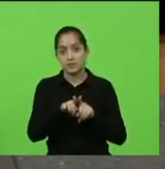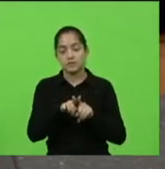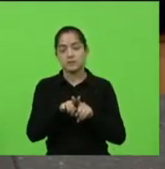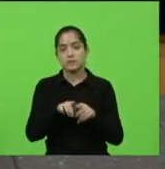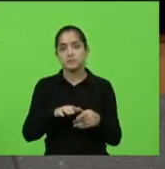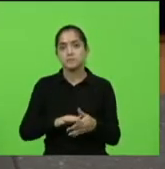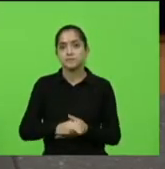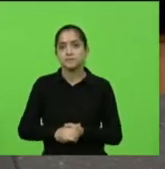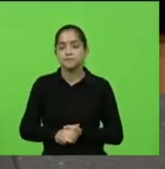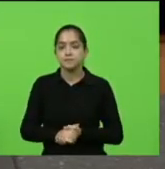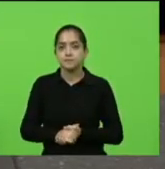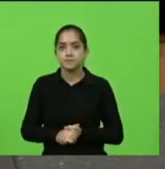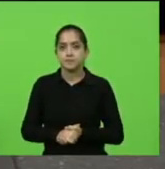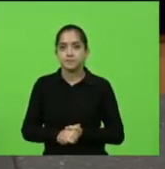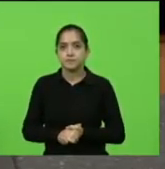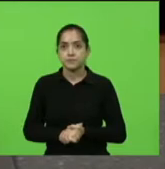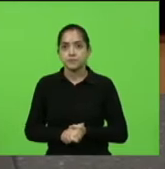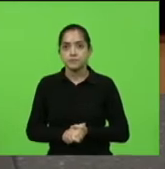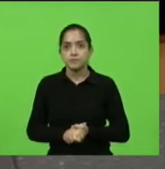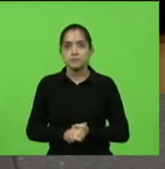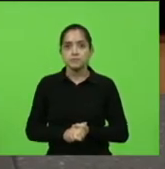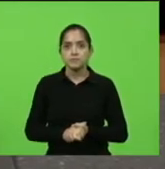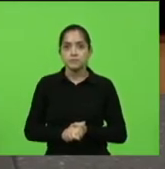e mais tarde